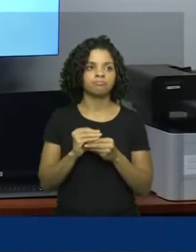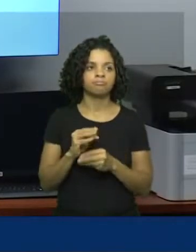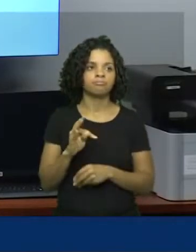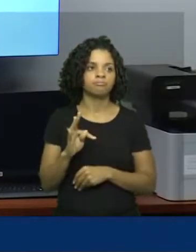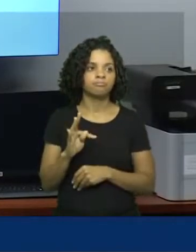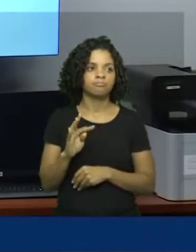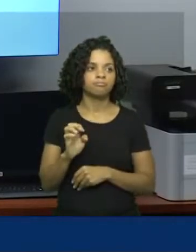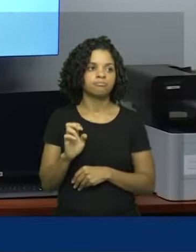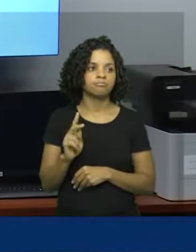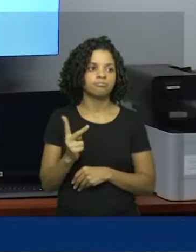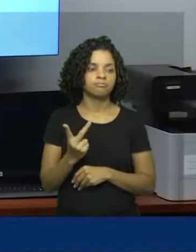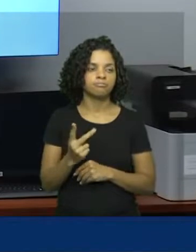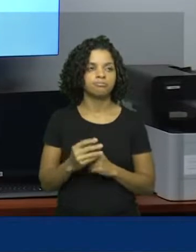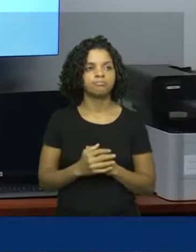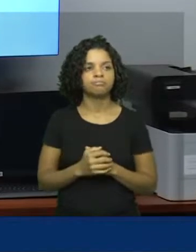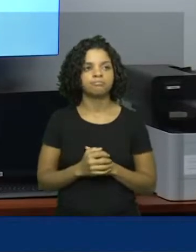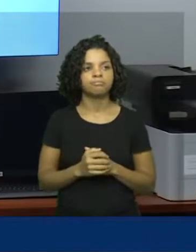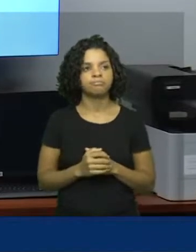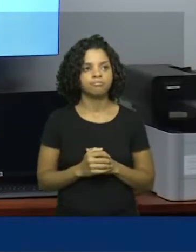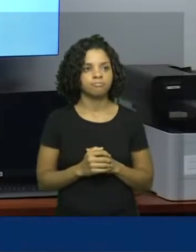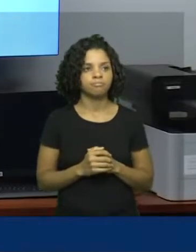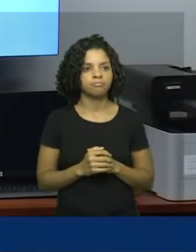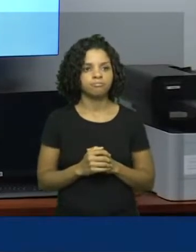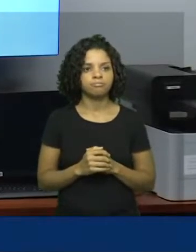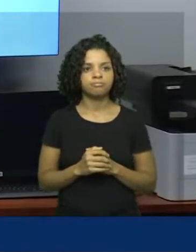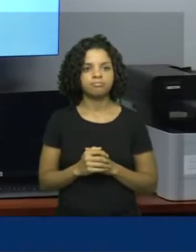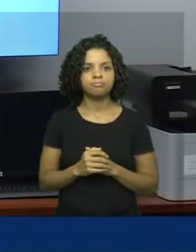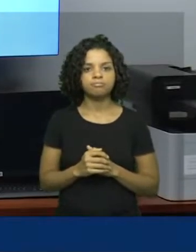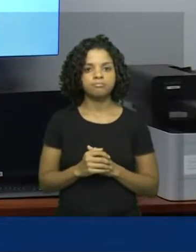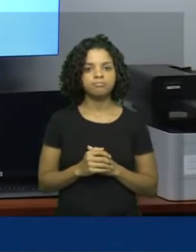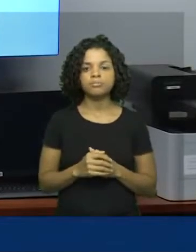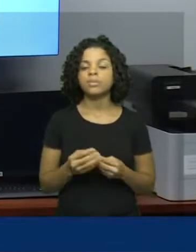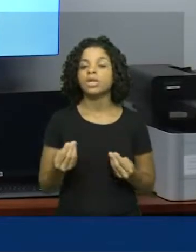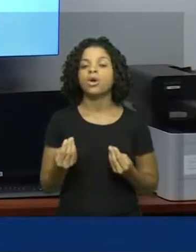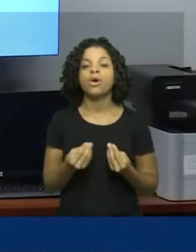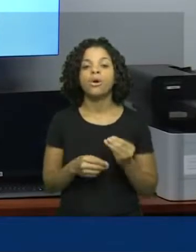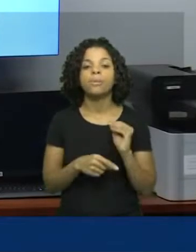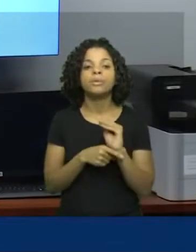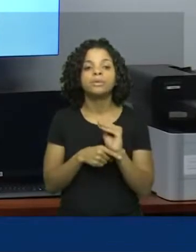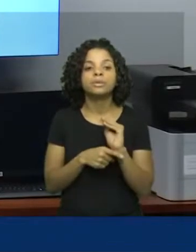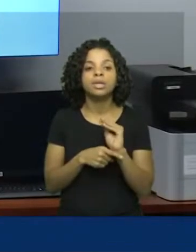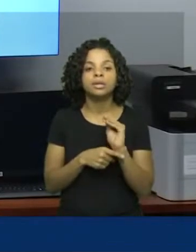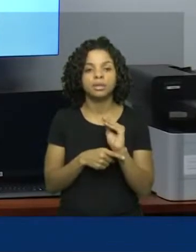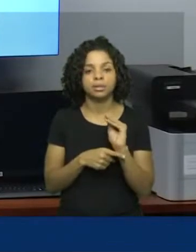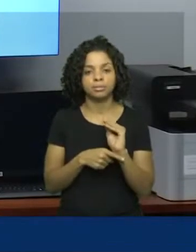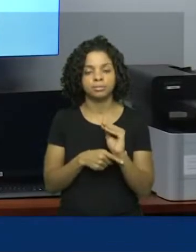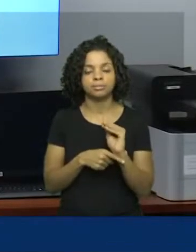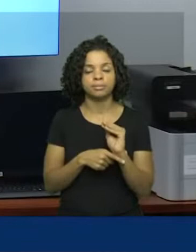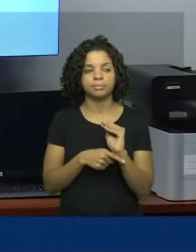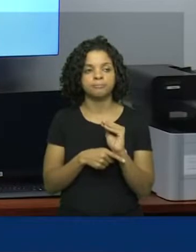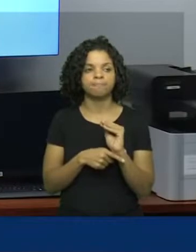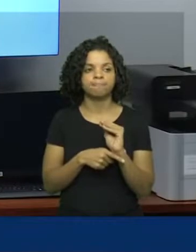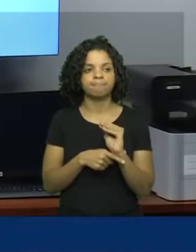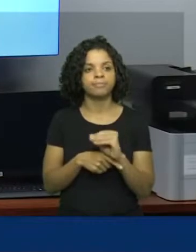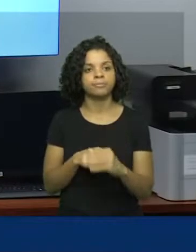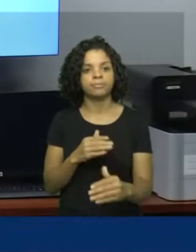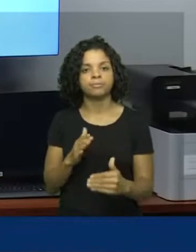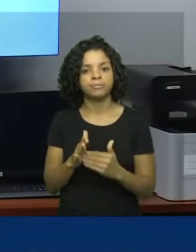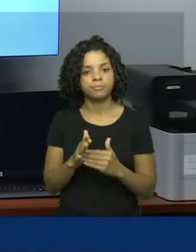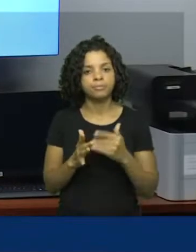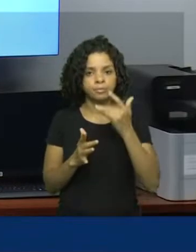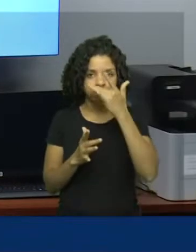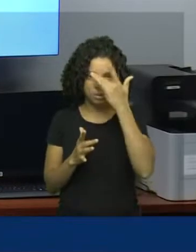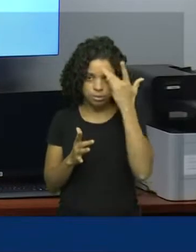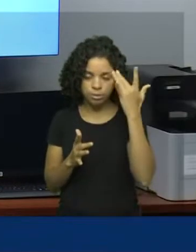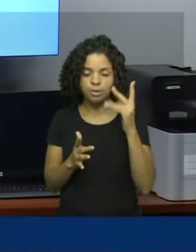Bom, com relação ao tratamento e cuidado, é todo mundo que tem hipermobilidade que vai ter